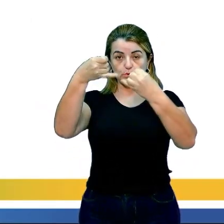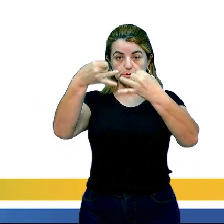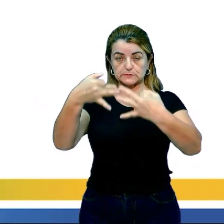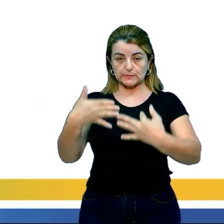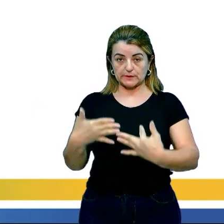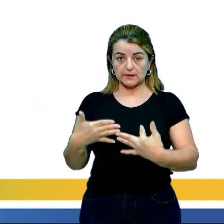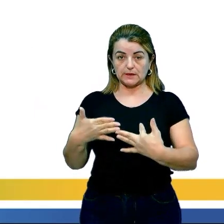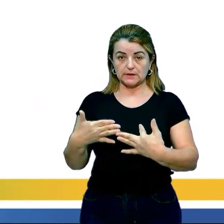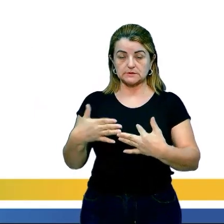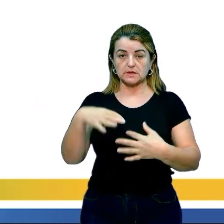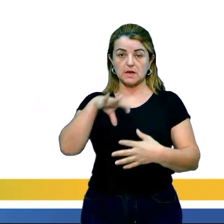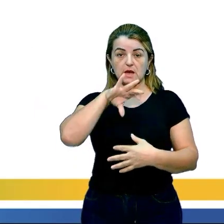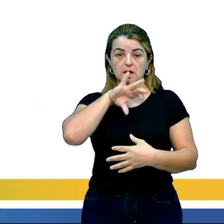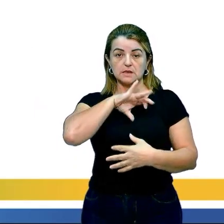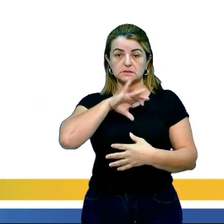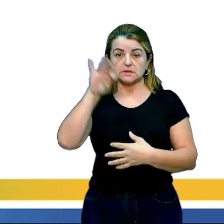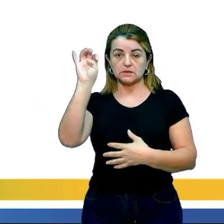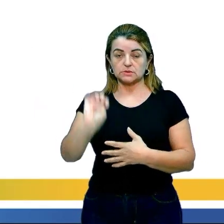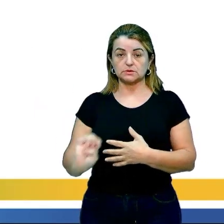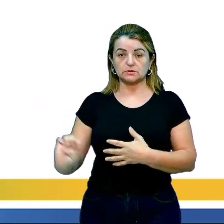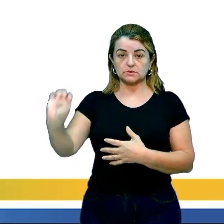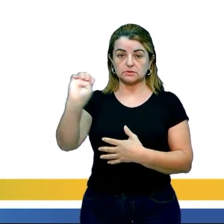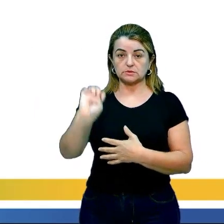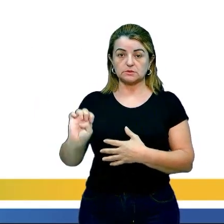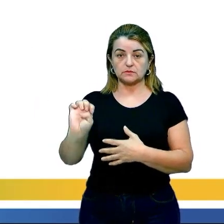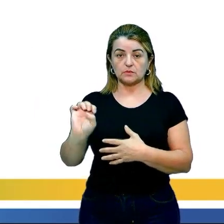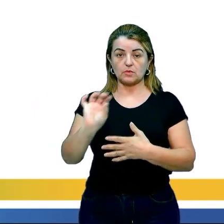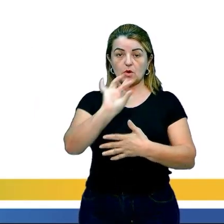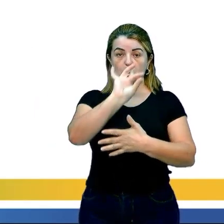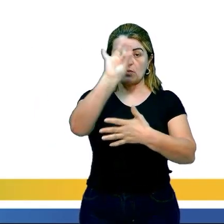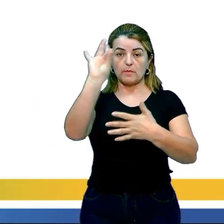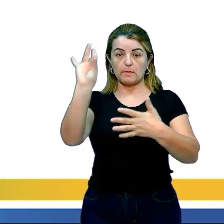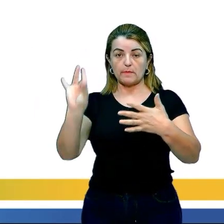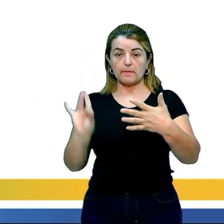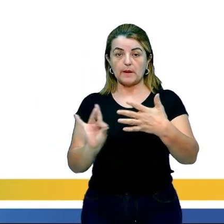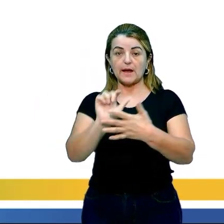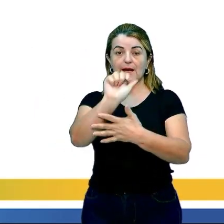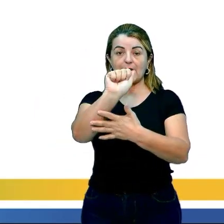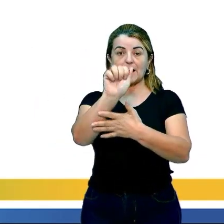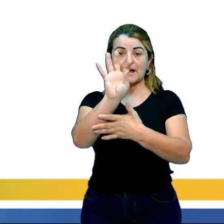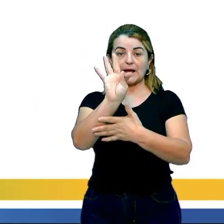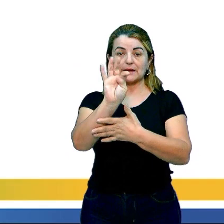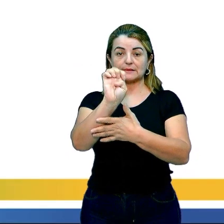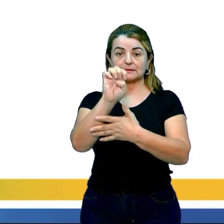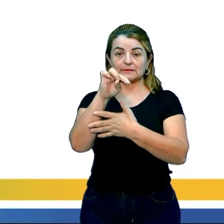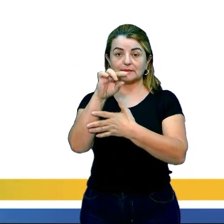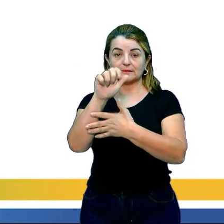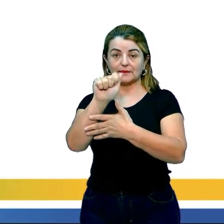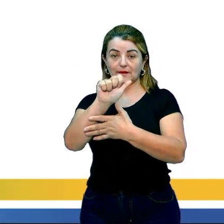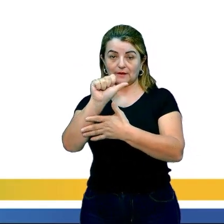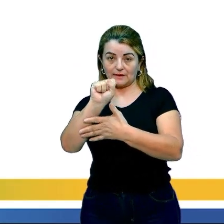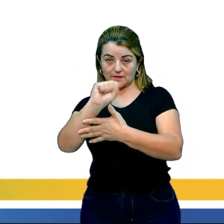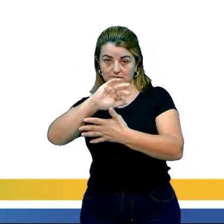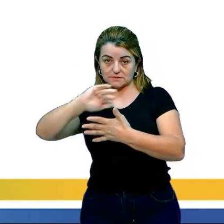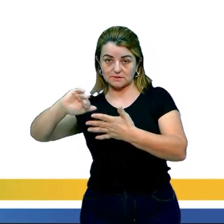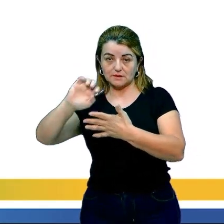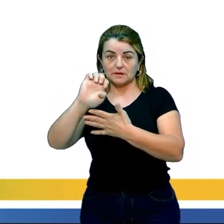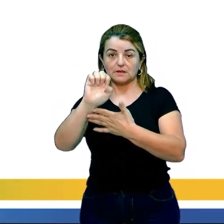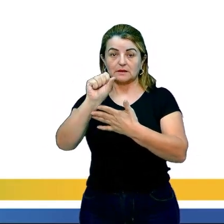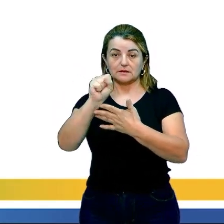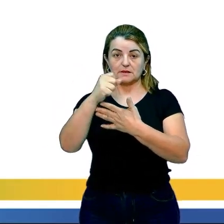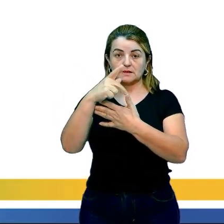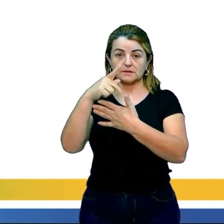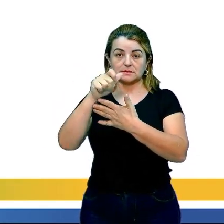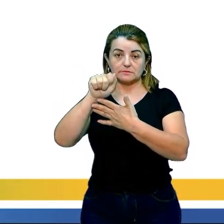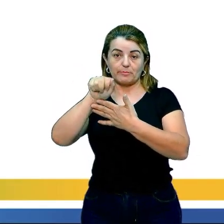essas cidades-estados nós vamos destacar a nossa aula Atenas Esparta né Nós também vamos falar